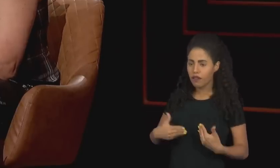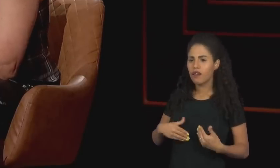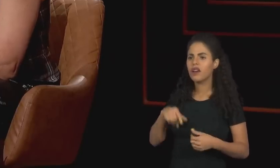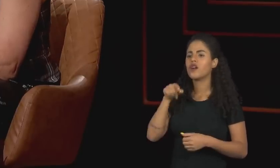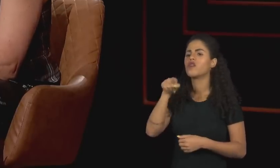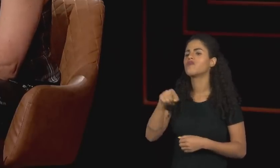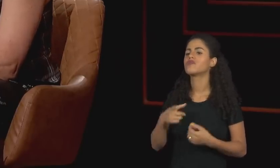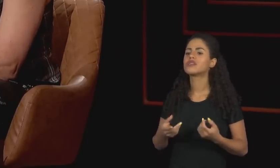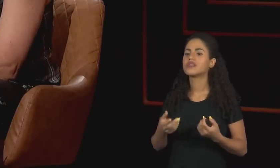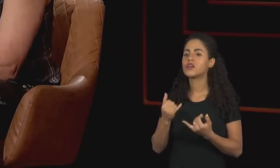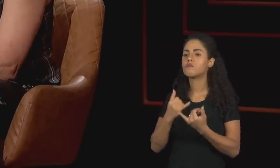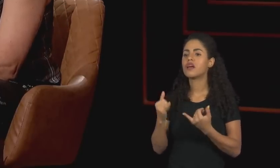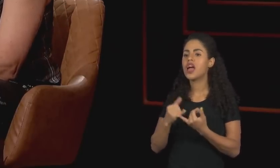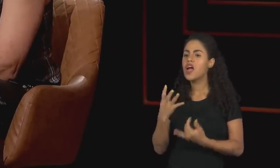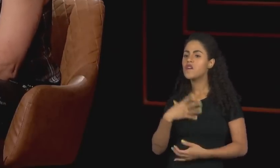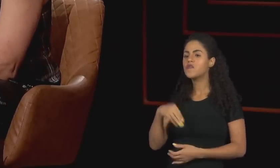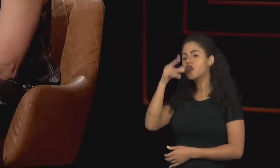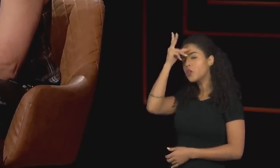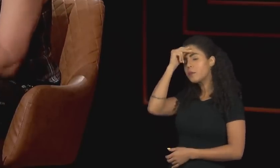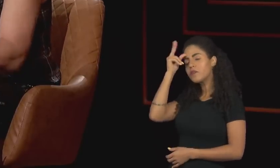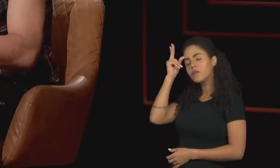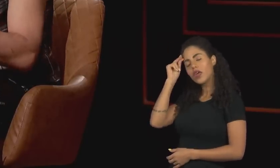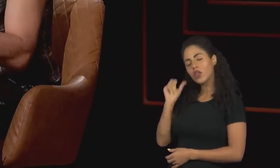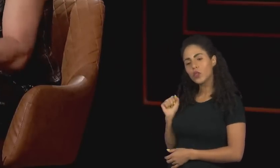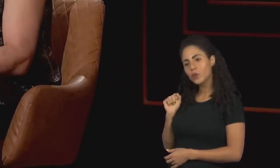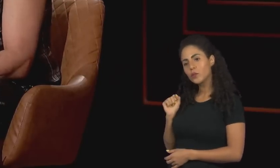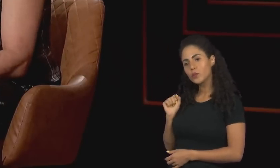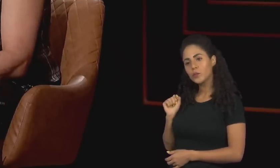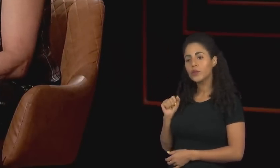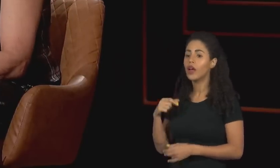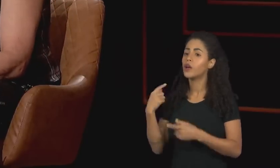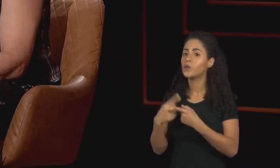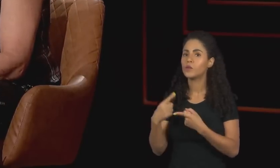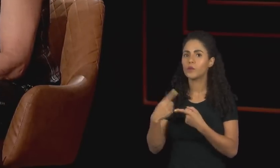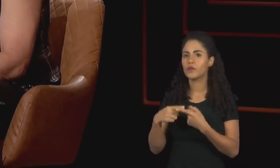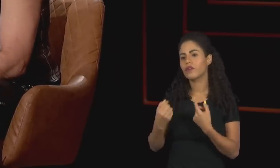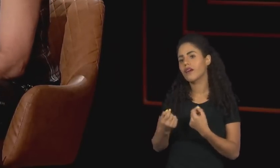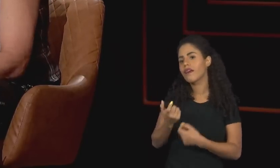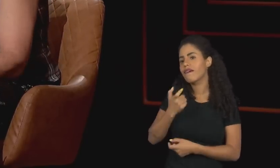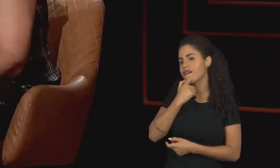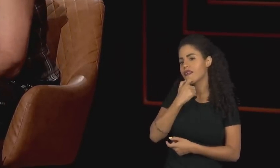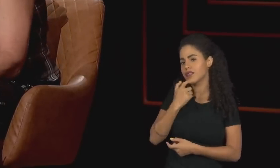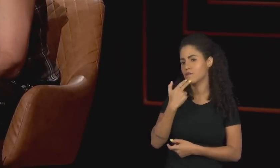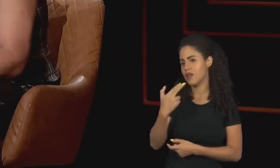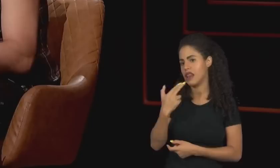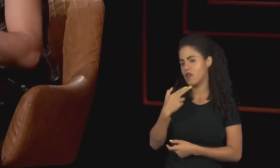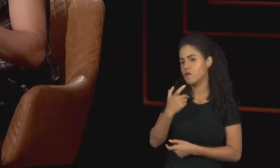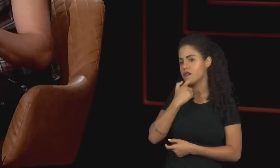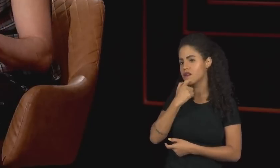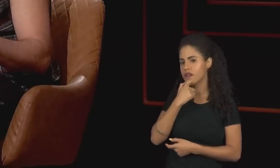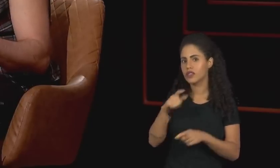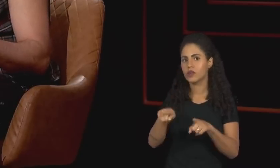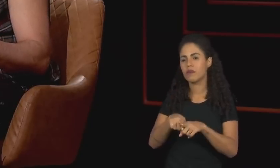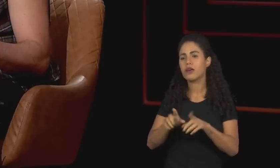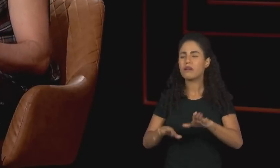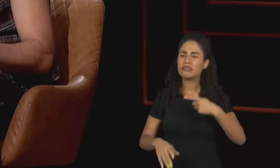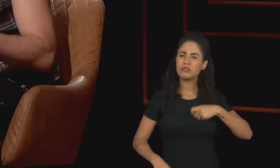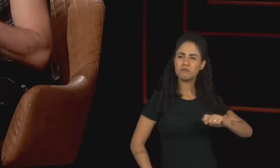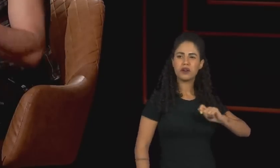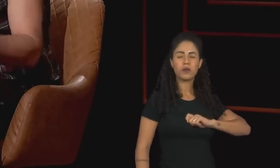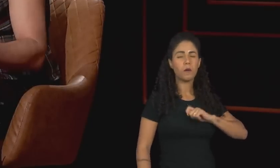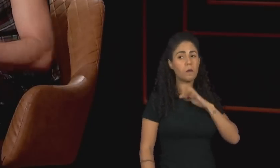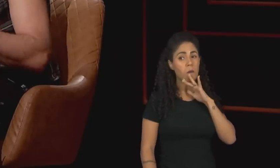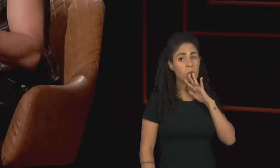tipo o prefeitinho aqui no Lower East Side, em Nova York. Porque, por falar inglês também, eu também hablo em espanhol muito mal, entendeu?